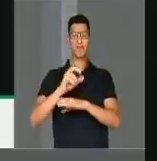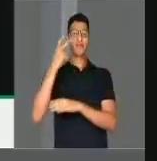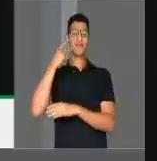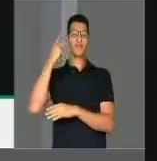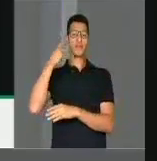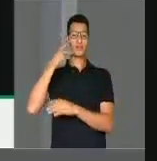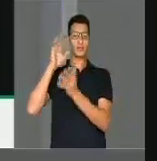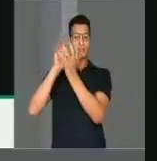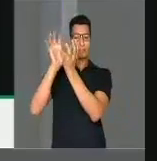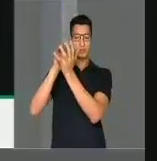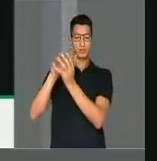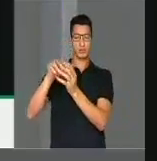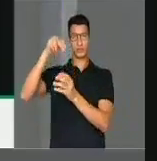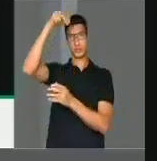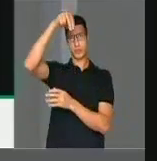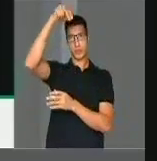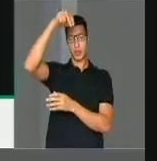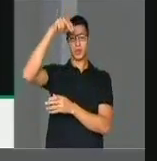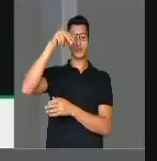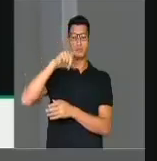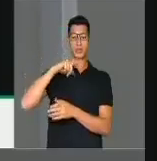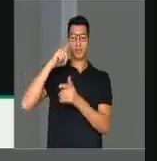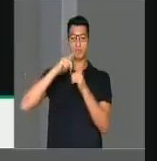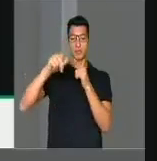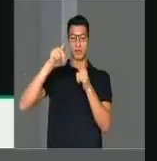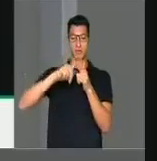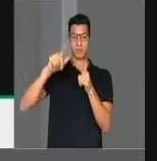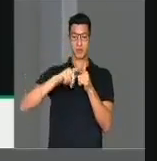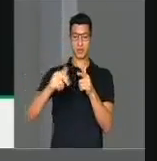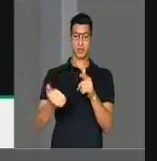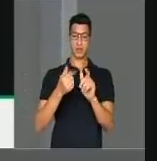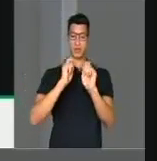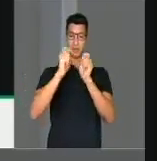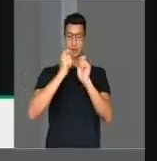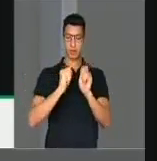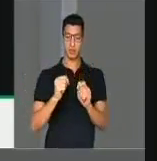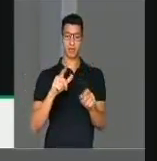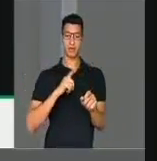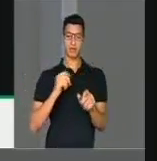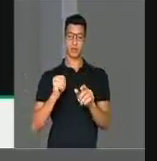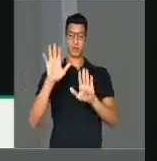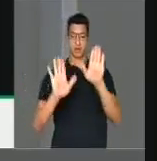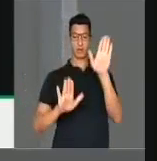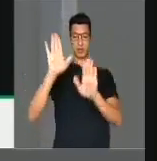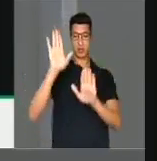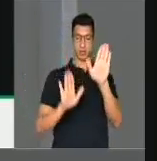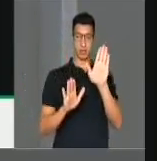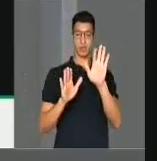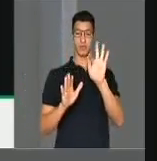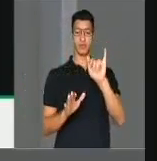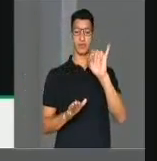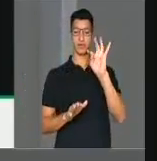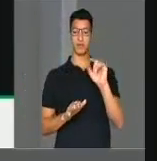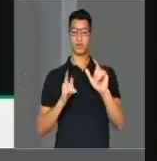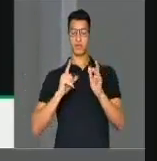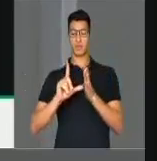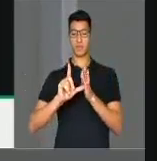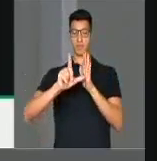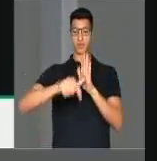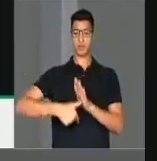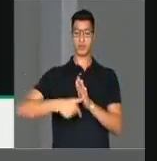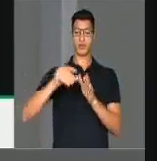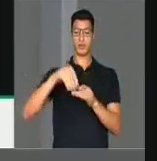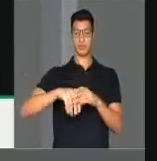estados da Paraíba e Pernambuco. O eixo norte, houve problemas administrativos de licitações, o fato é que